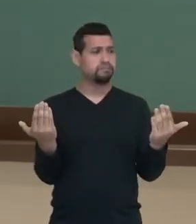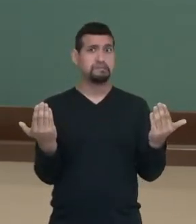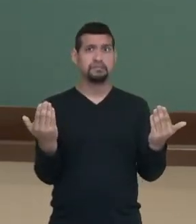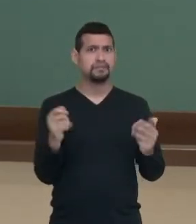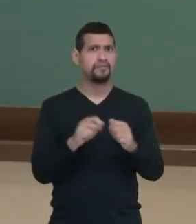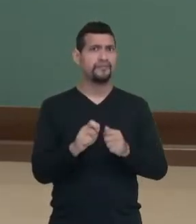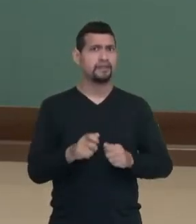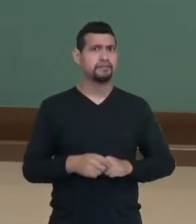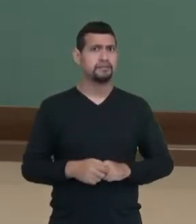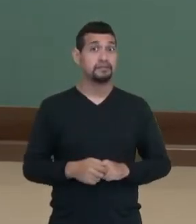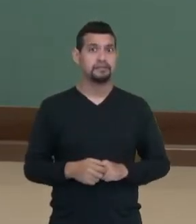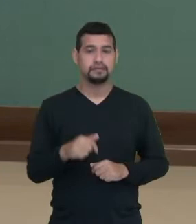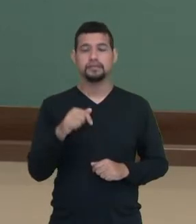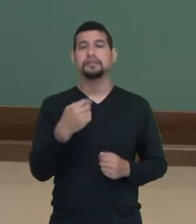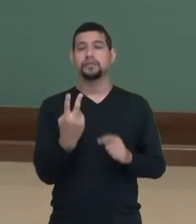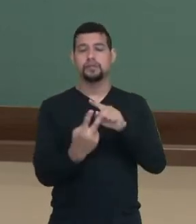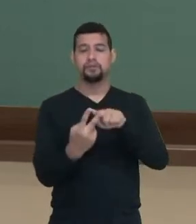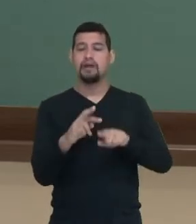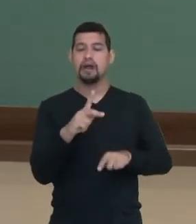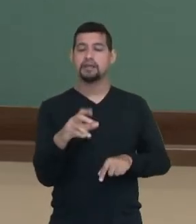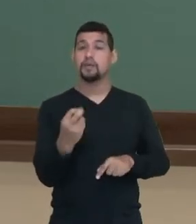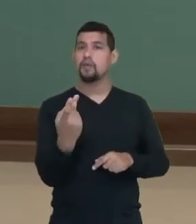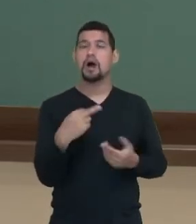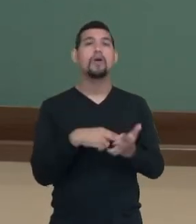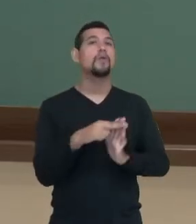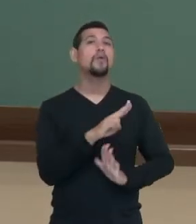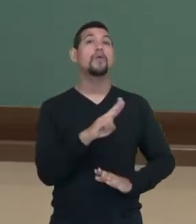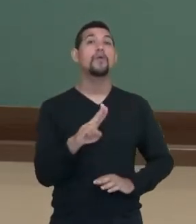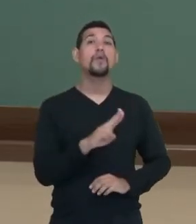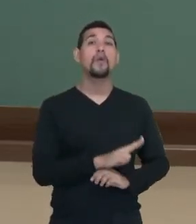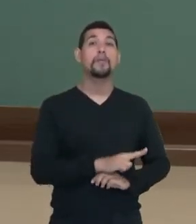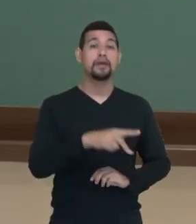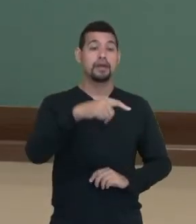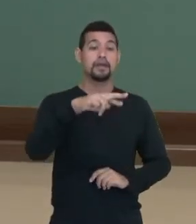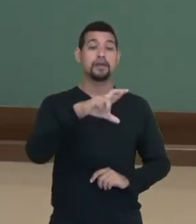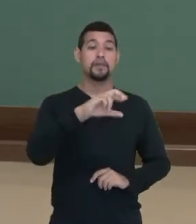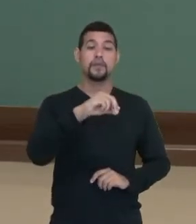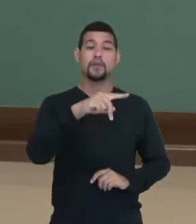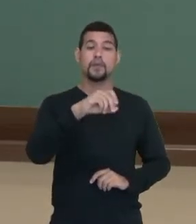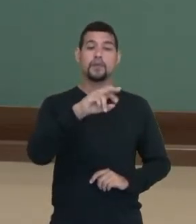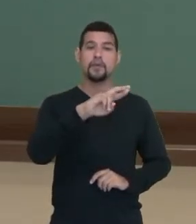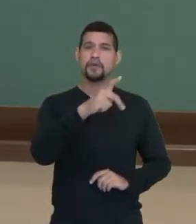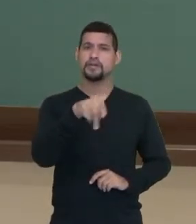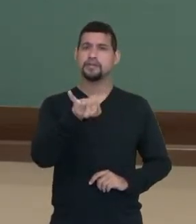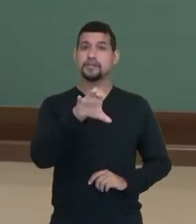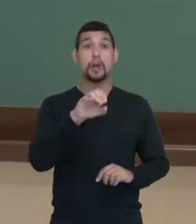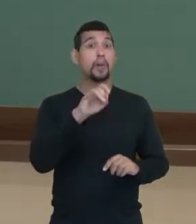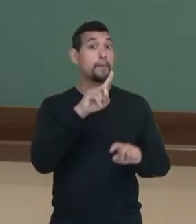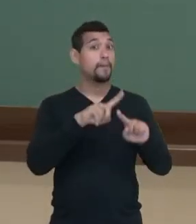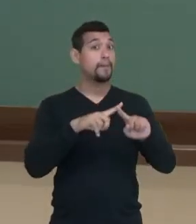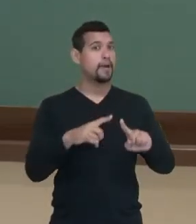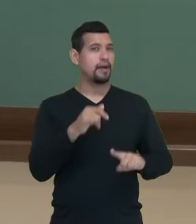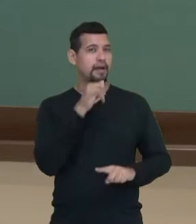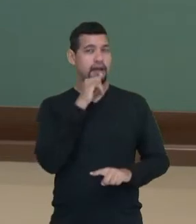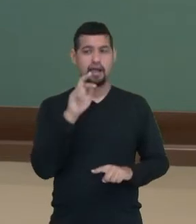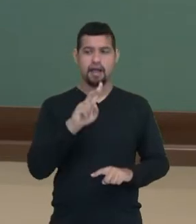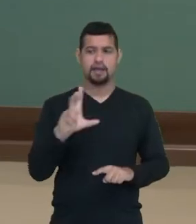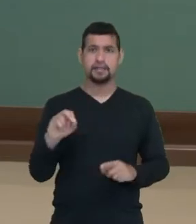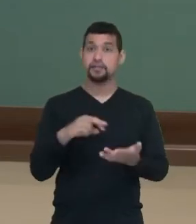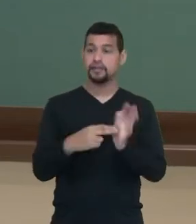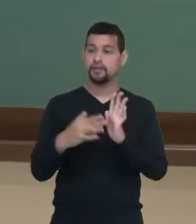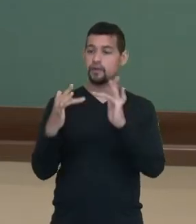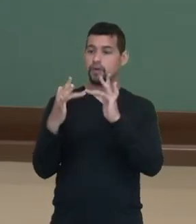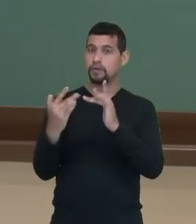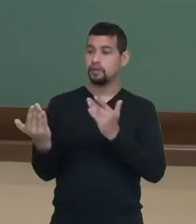Bom, quando duas razões são iguais, aí nós chamamos de proporção. Então, razão é a relação entre duas